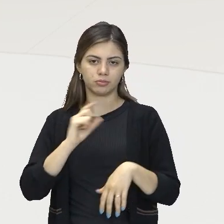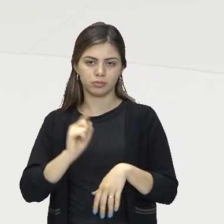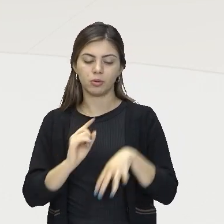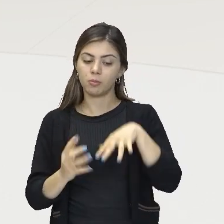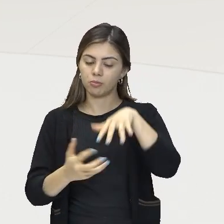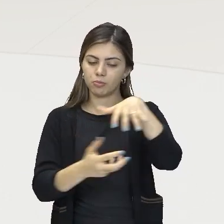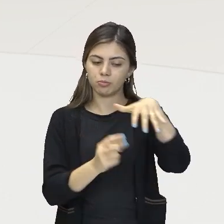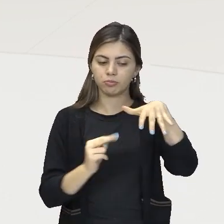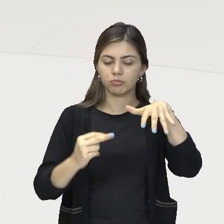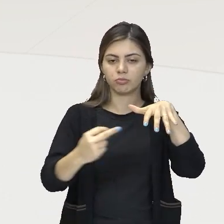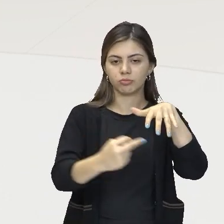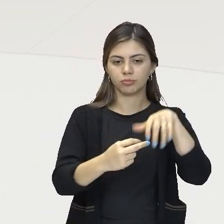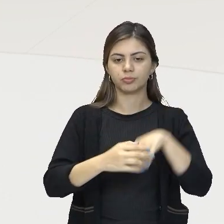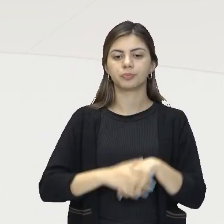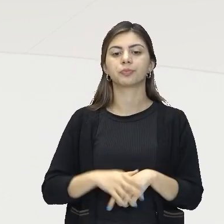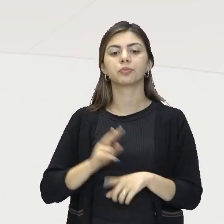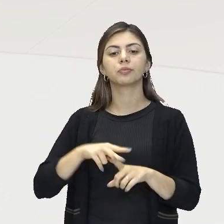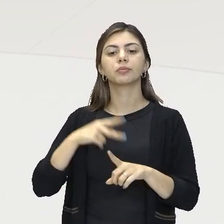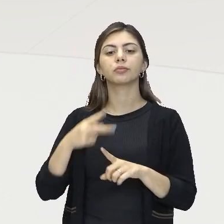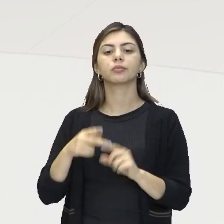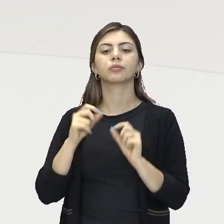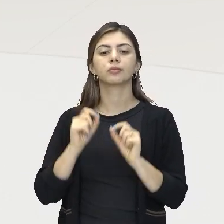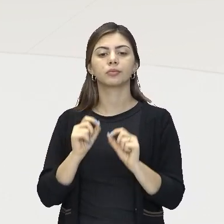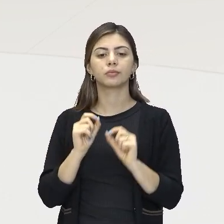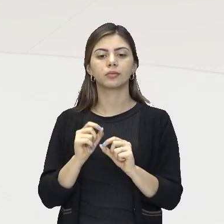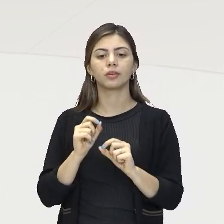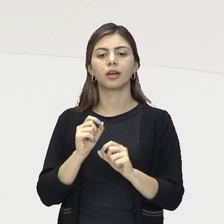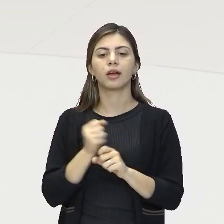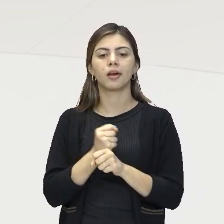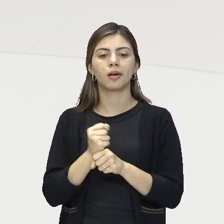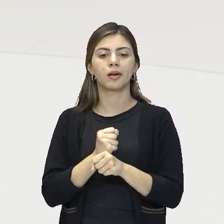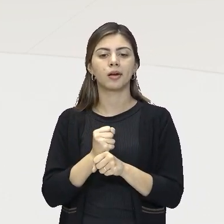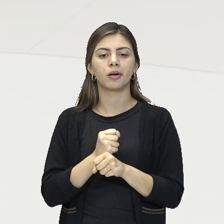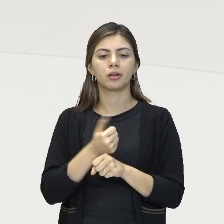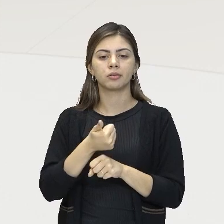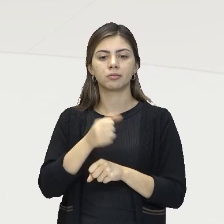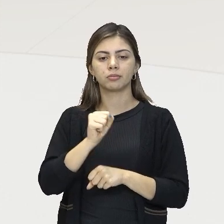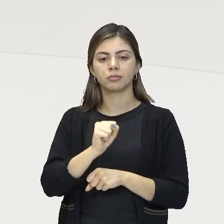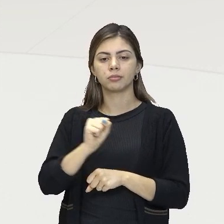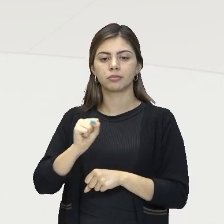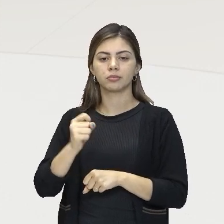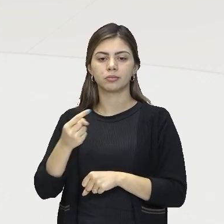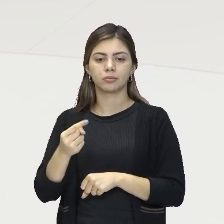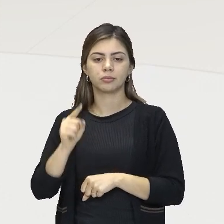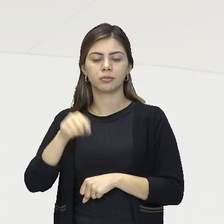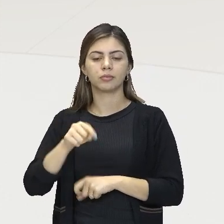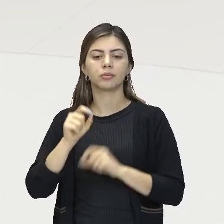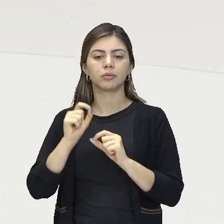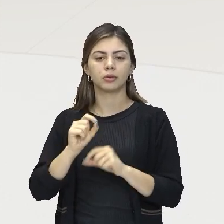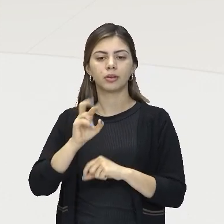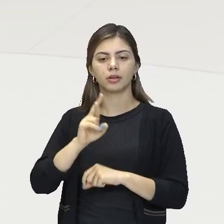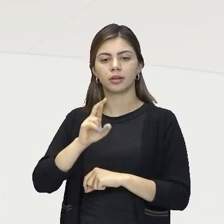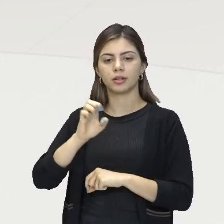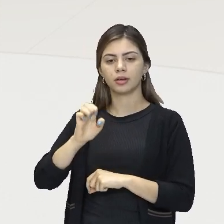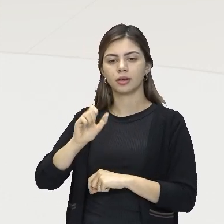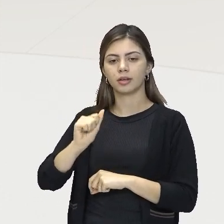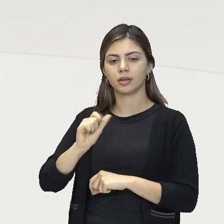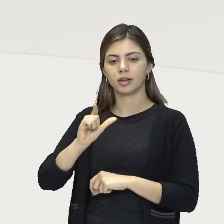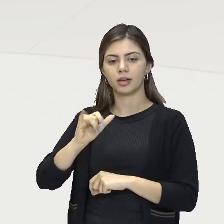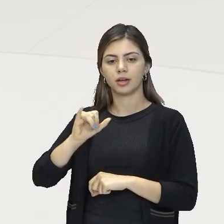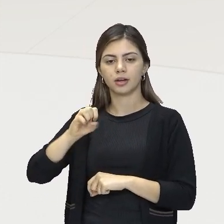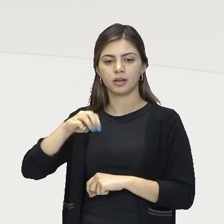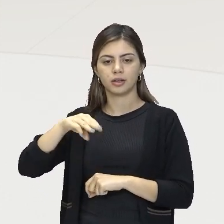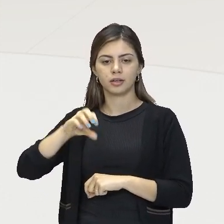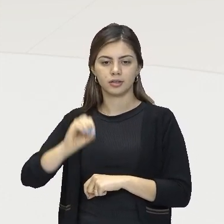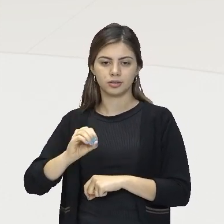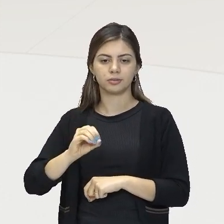aí, depois do romantismo, veio quem? Veio quem aí no meio da nossa literatura? Veio o realismo. Aí o realismo veio uma meio que